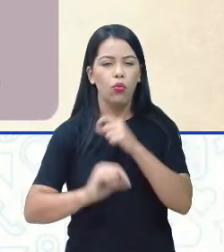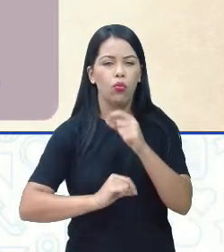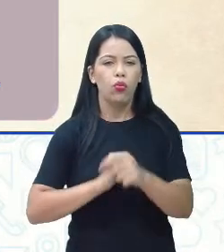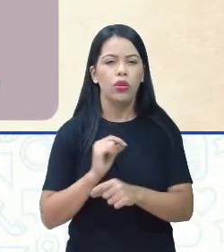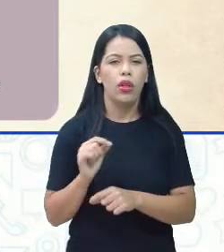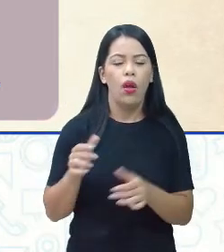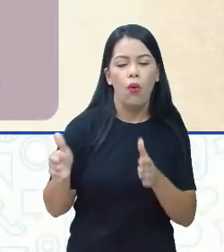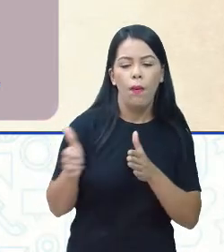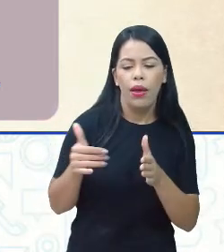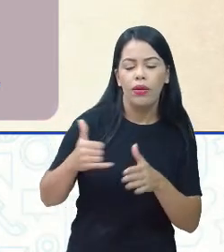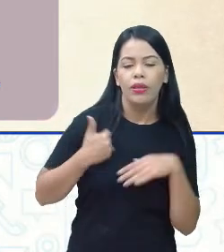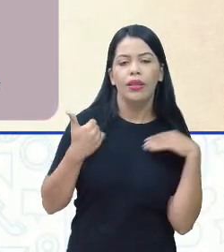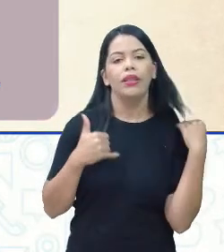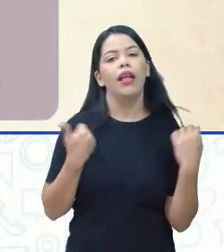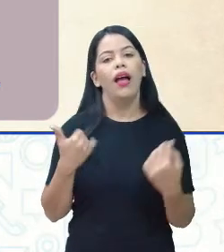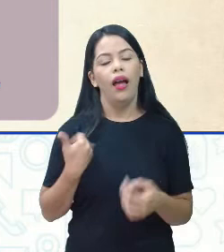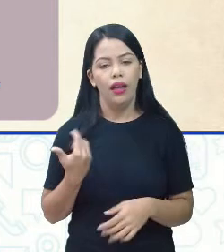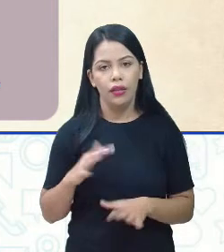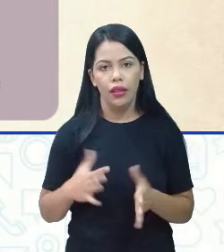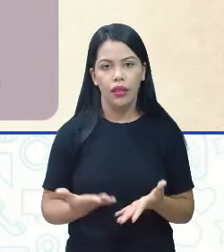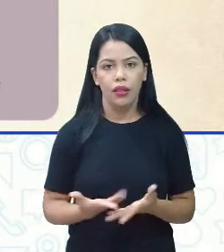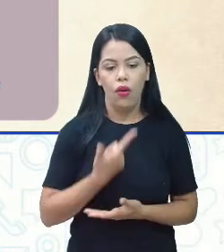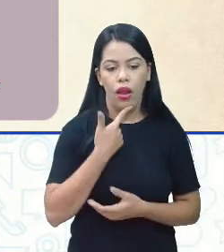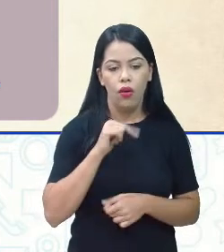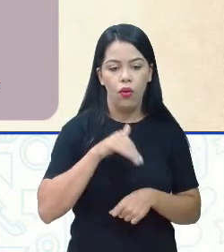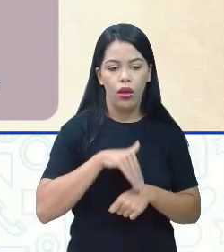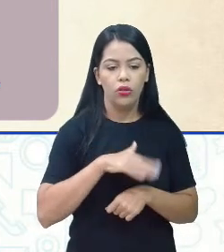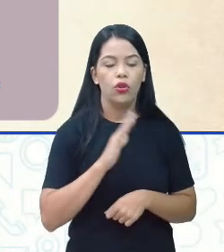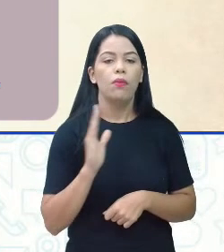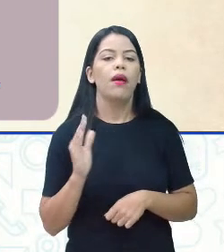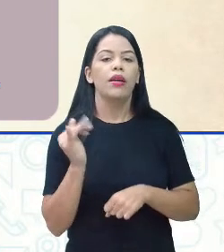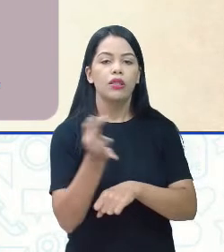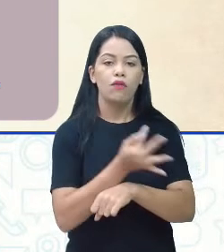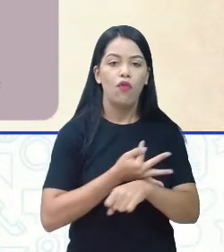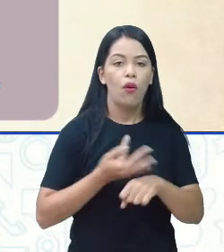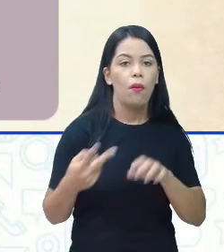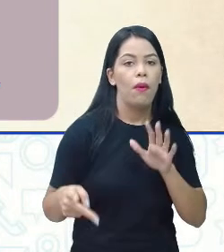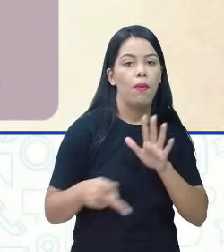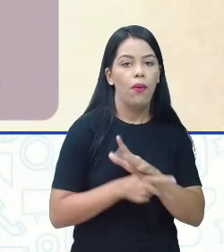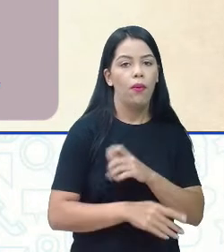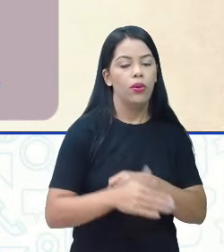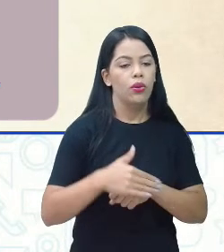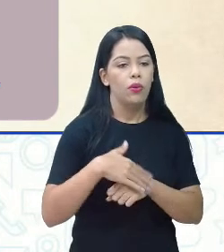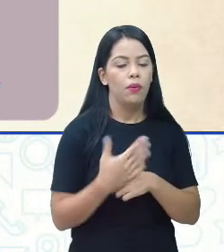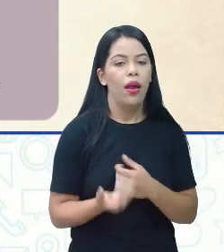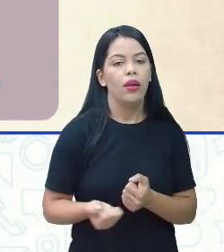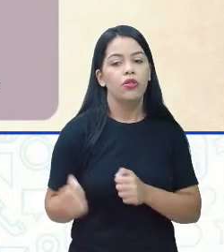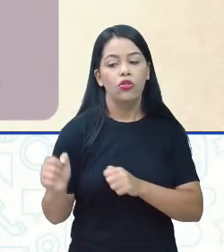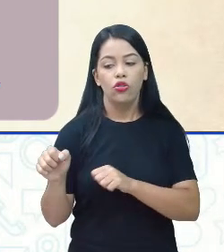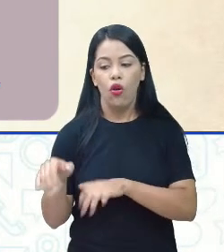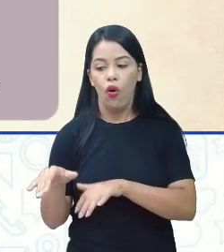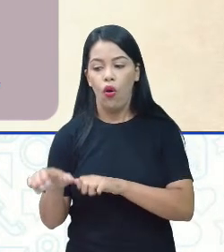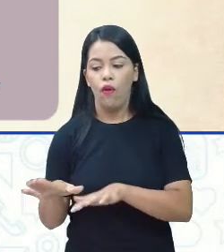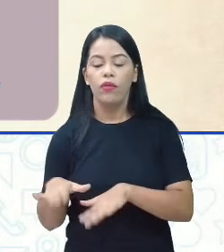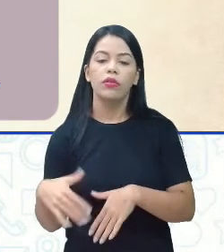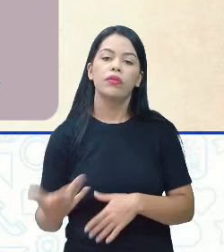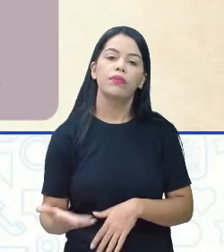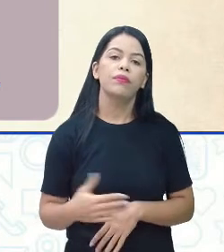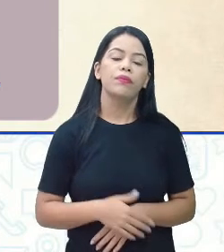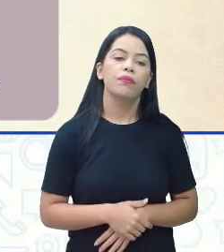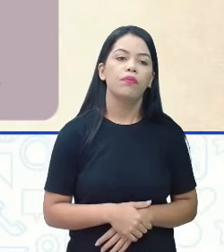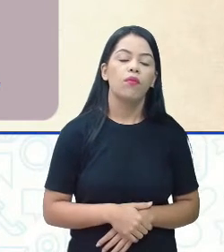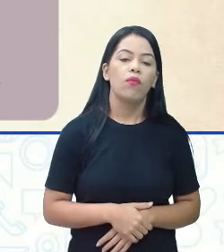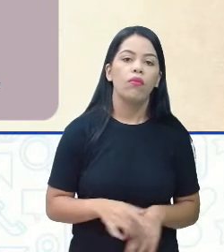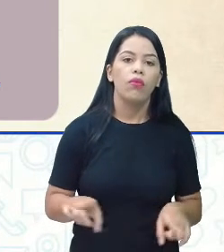sendo tida como linguagem formal dos mais jovens, ou seja, as gírias atuais tendem a ser faladas pelos mais jovens. E as